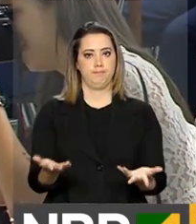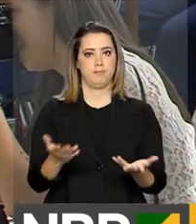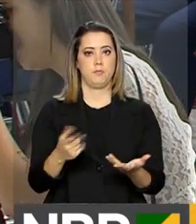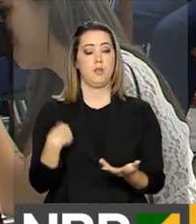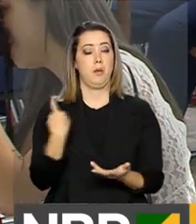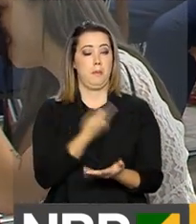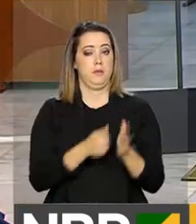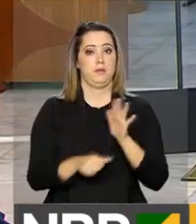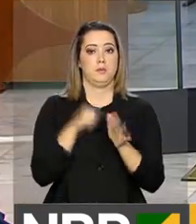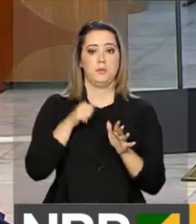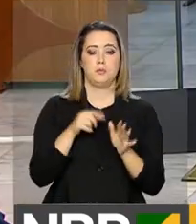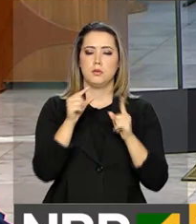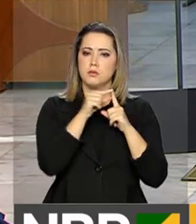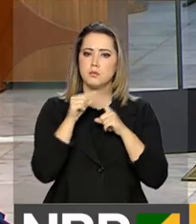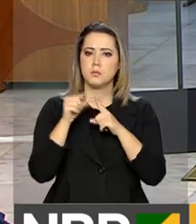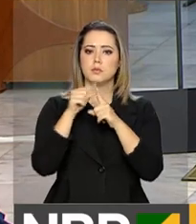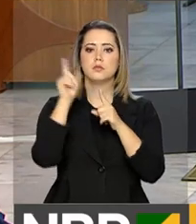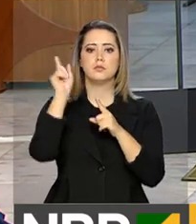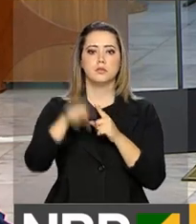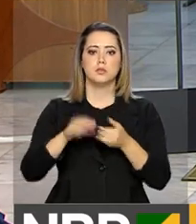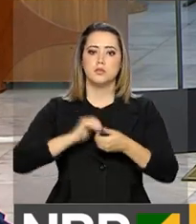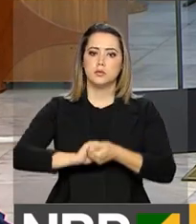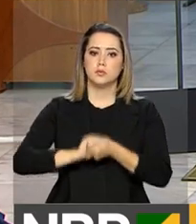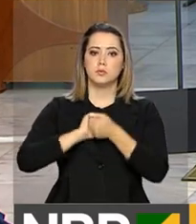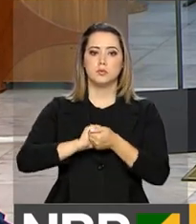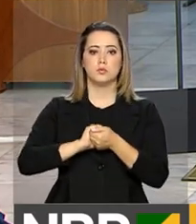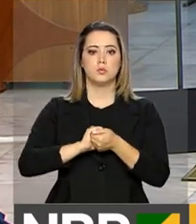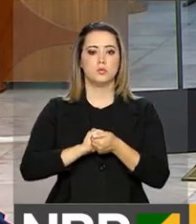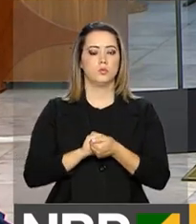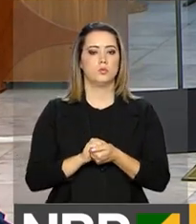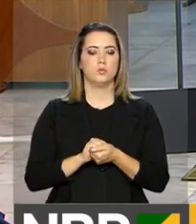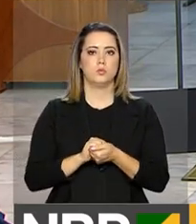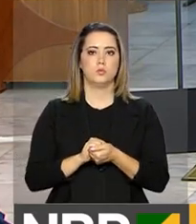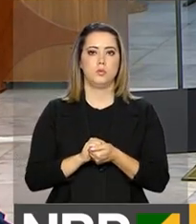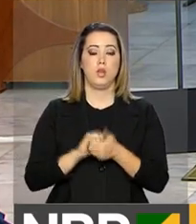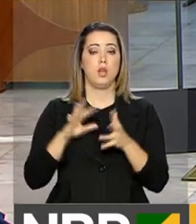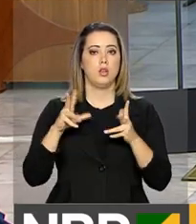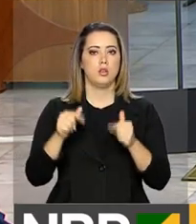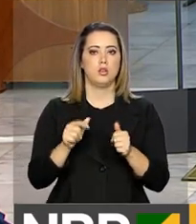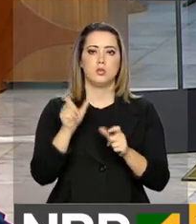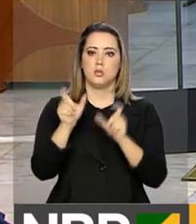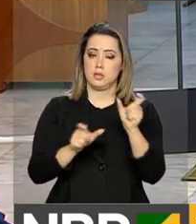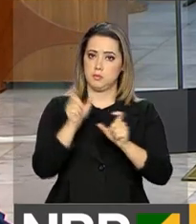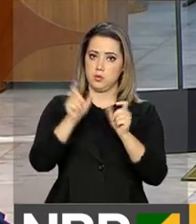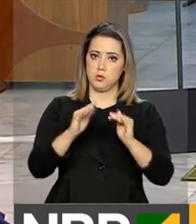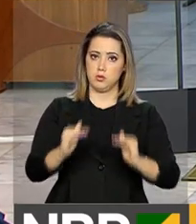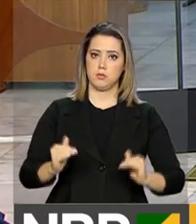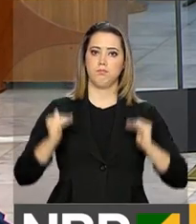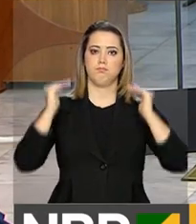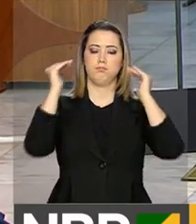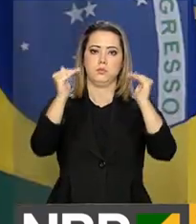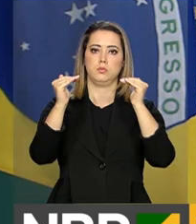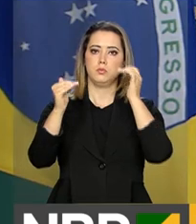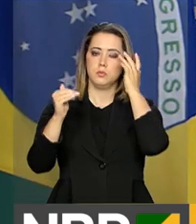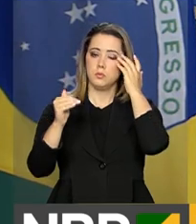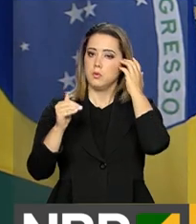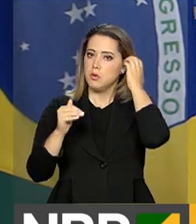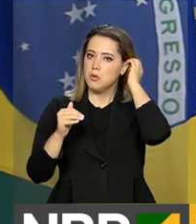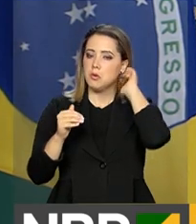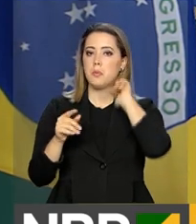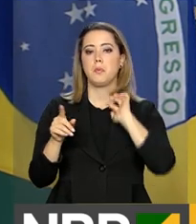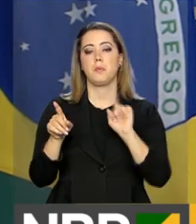Minhas primeiras palavras são de cumprimento a todos os promovidos e suas